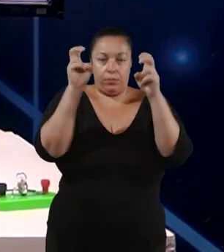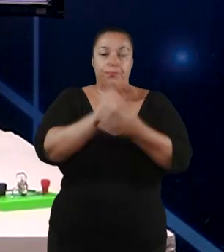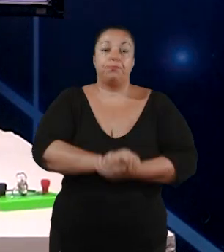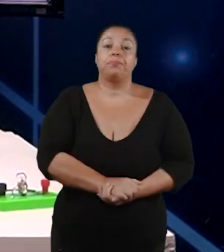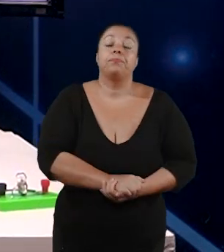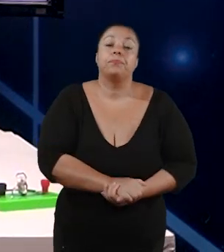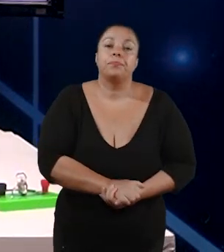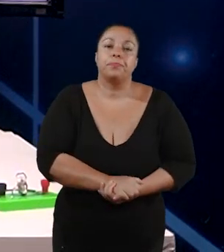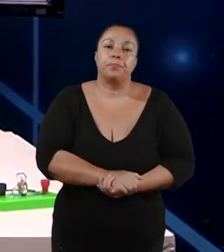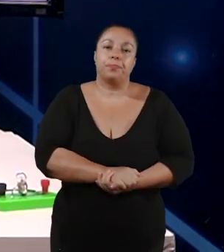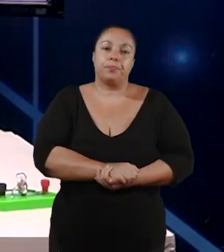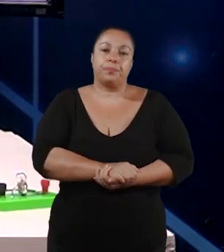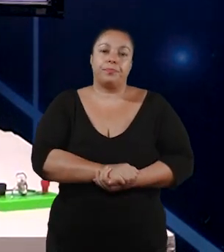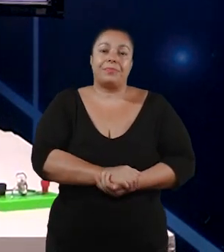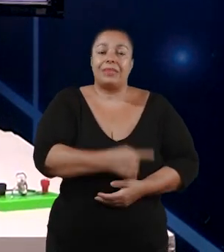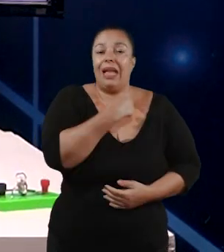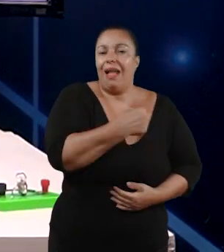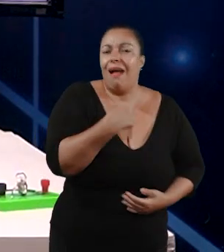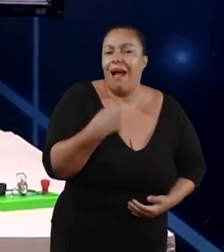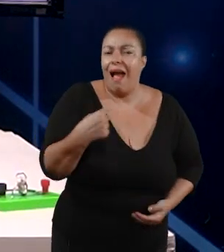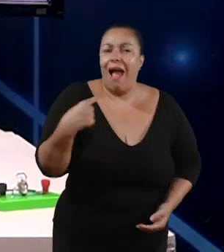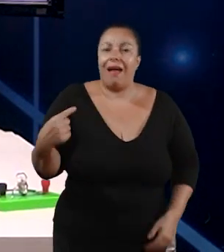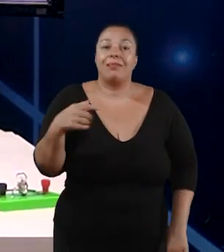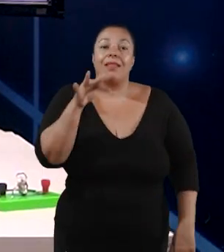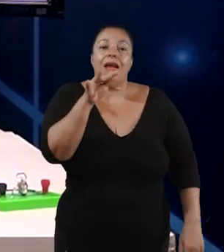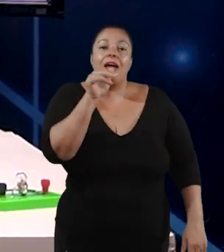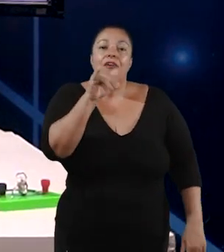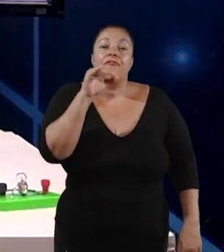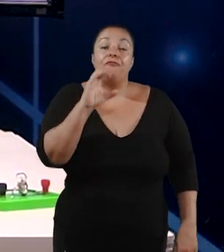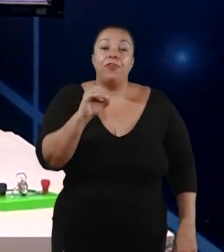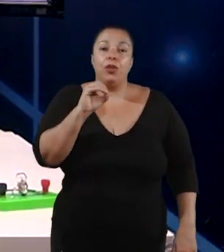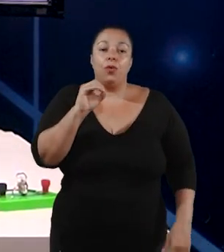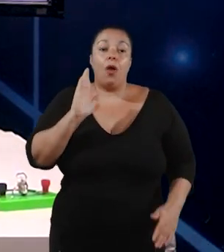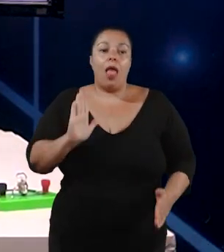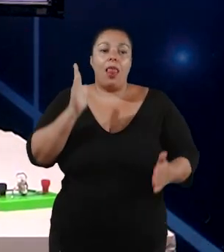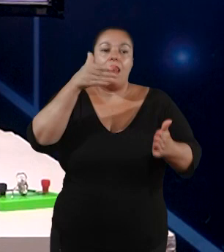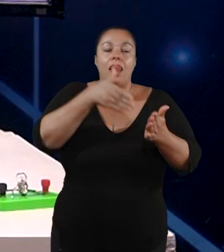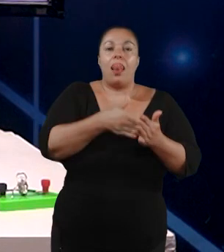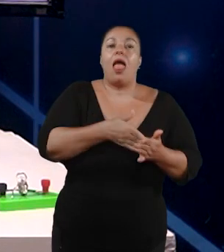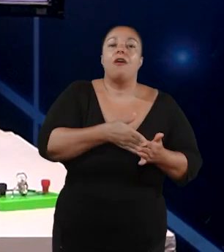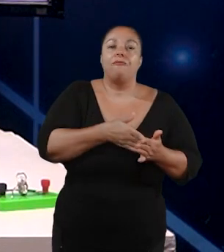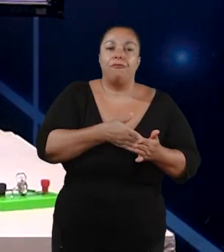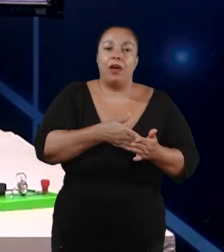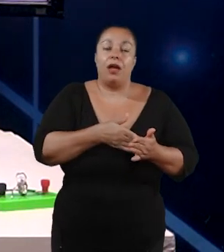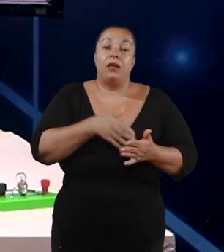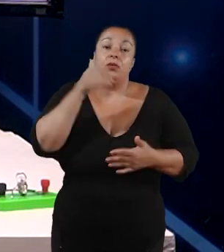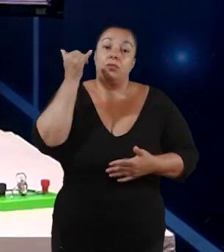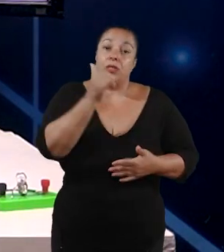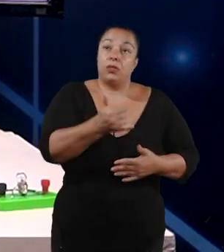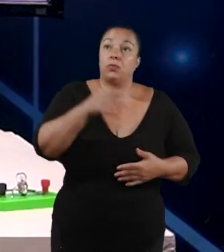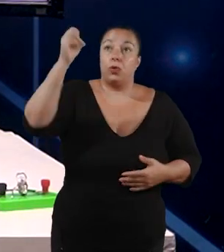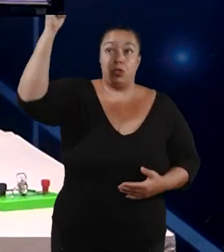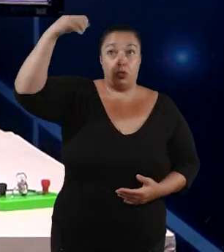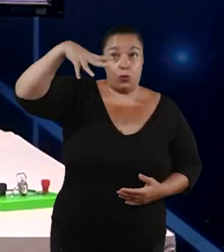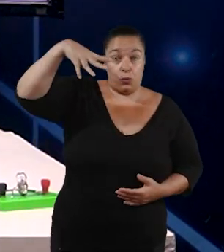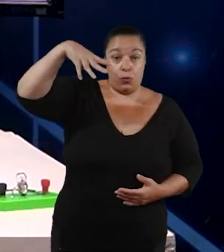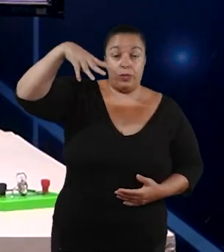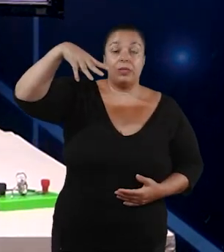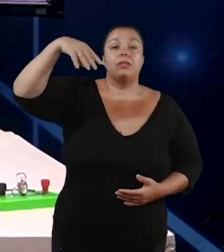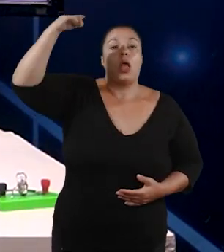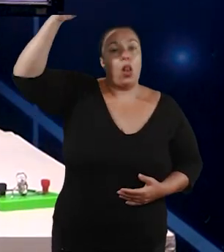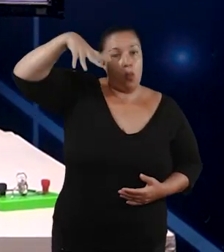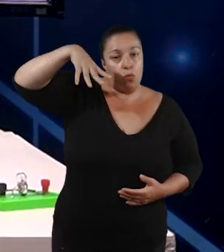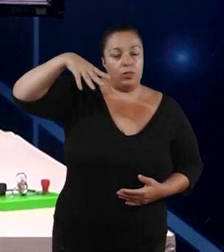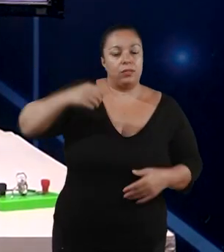uma programação aqui dentro. Cada fiozinho desse aqui leva a um sensor. Pode ser um sensor de luz, quer dizer, clareou,